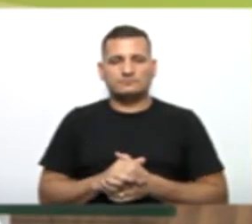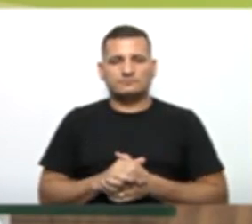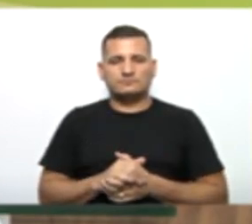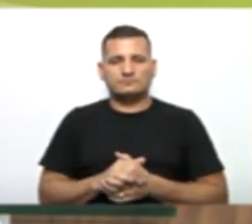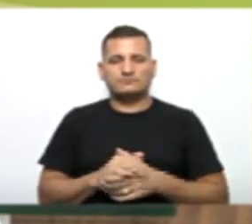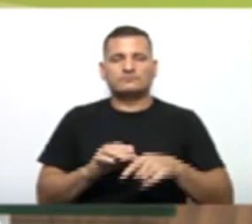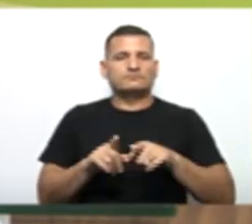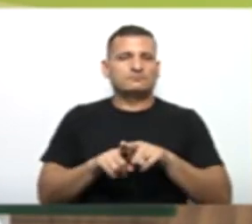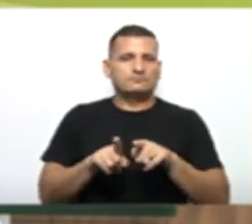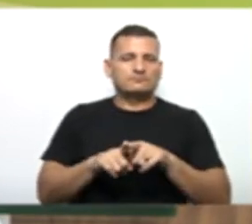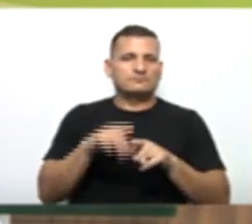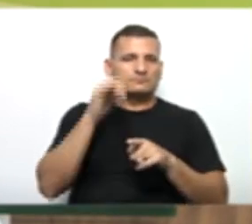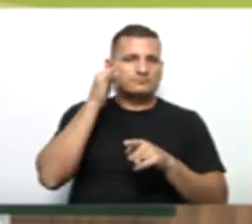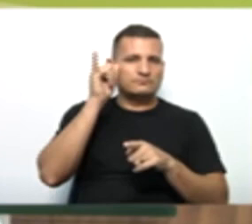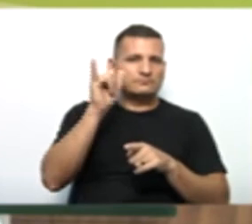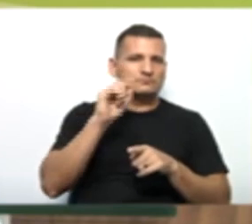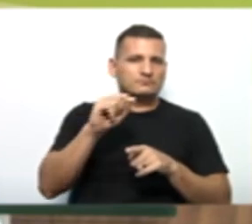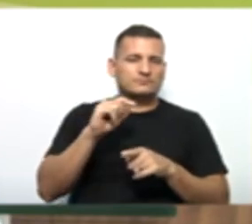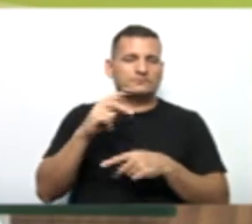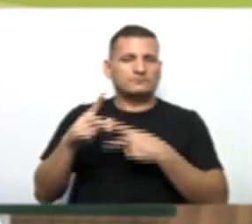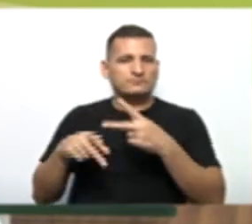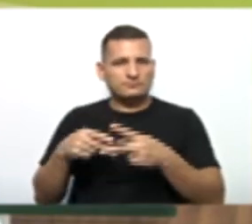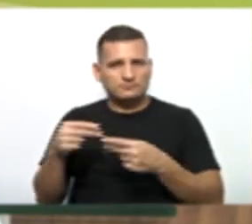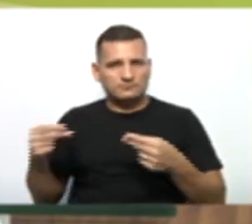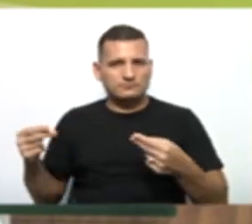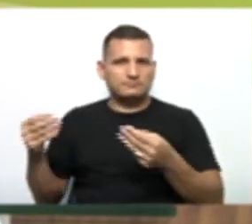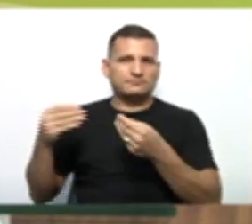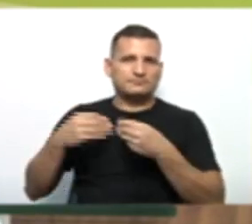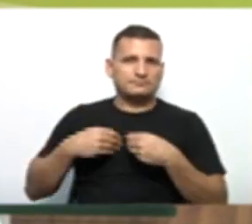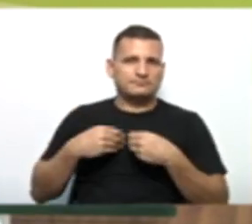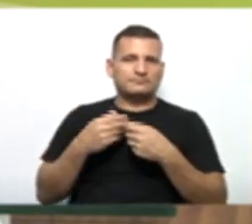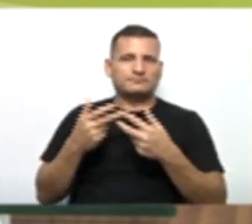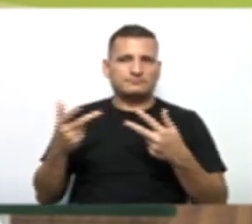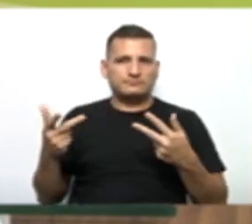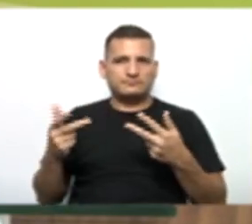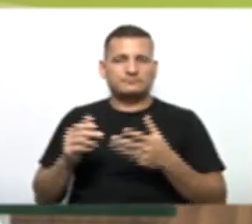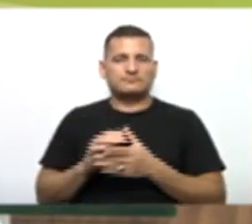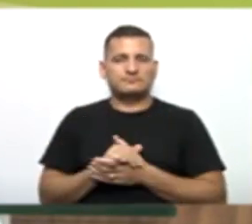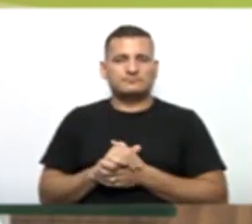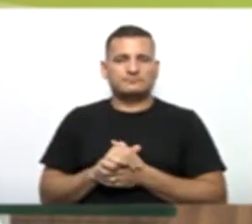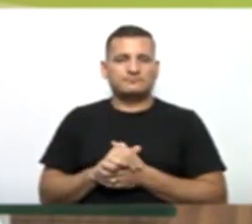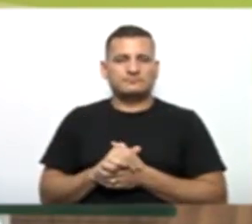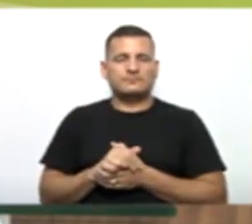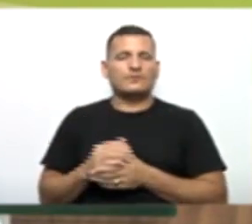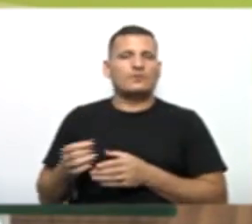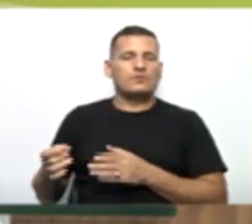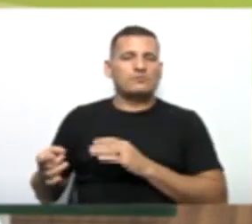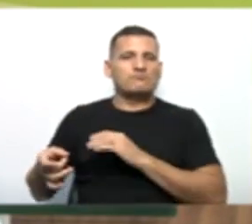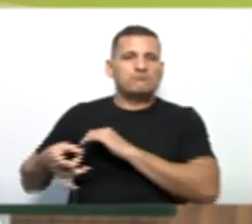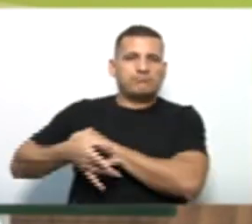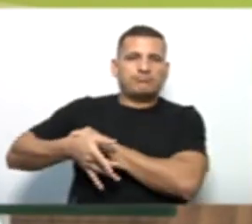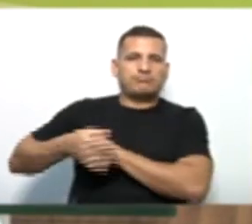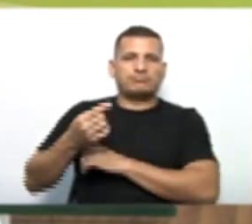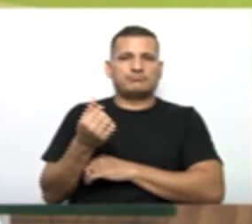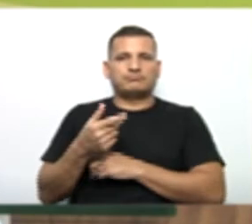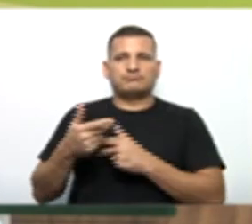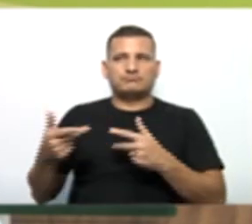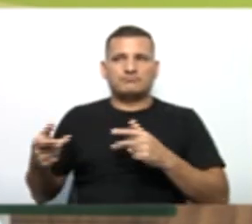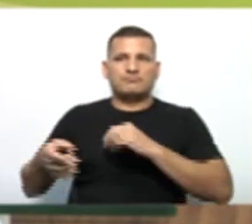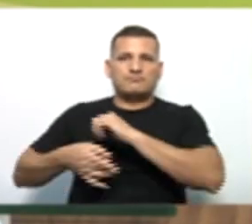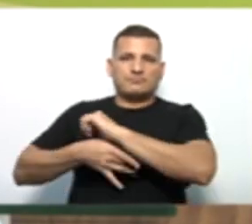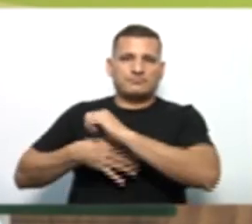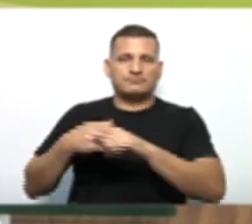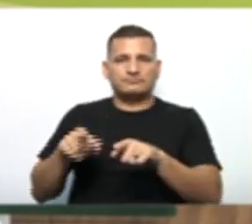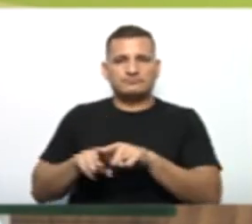evitar os recebimentos de presentes de de benefícios que não sermos outras alternativas